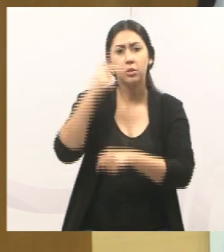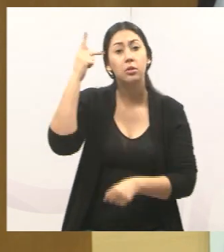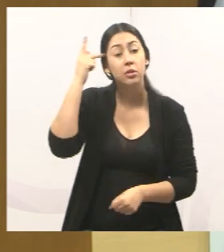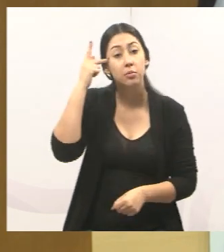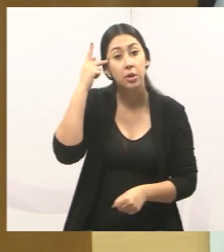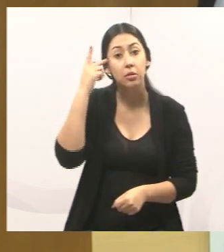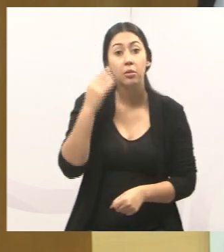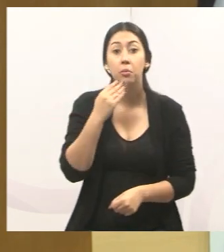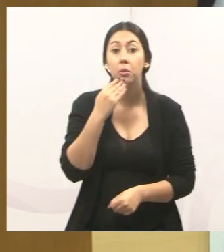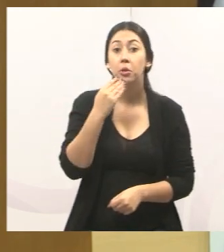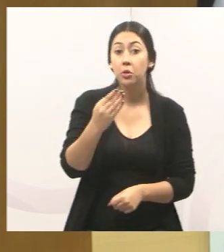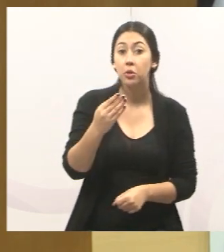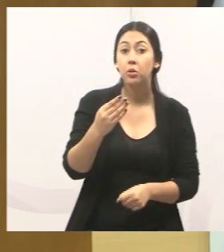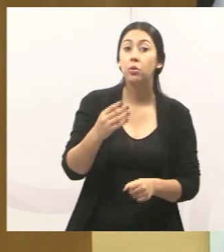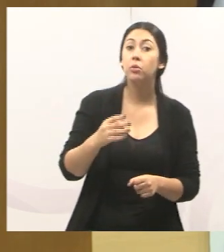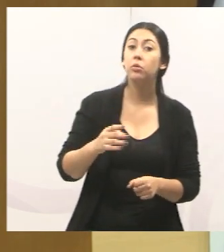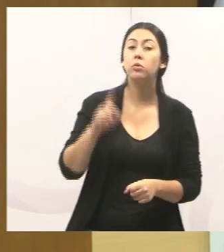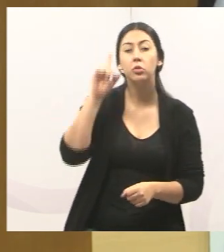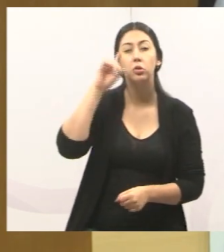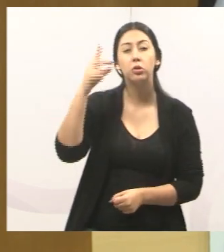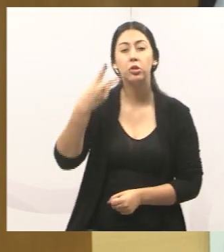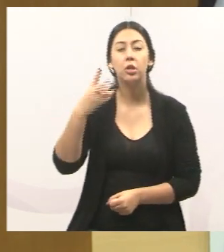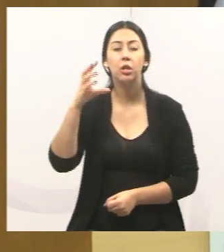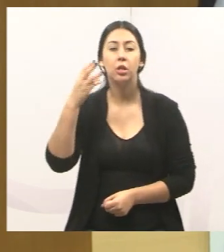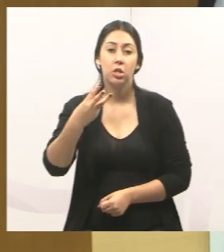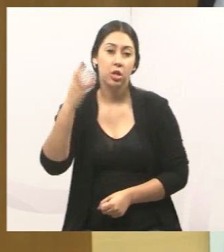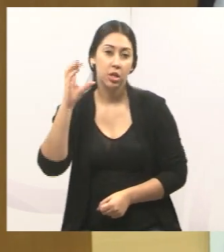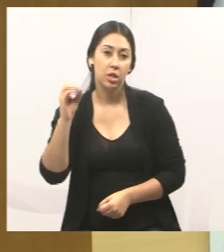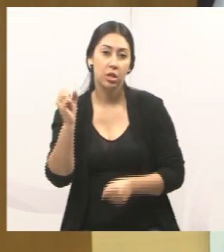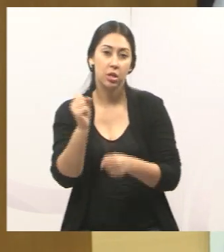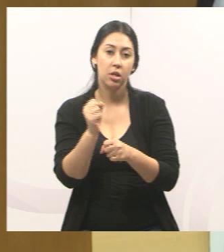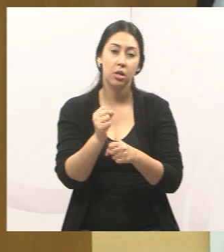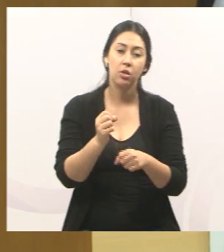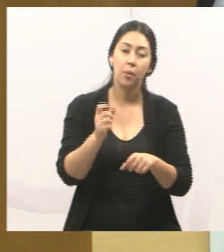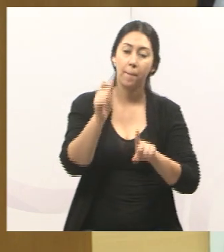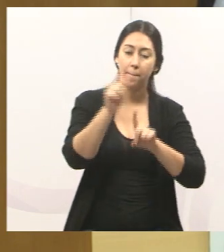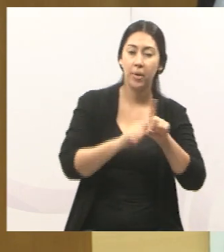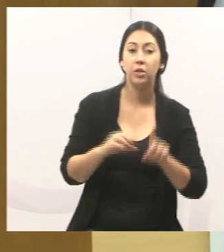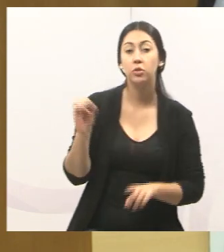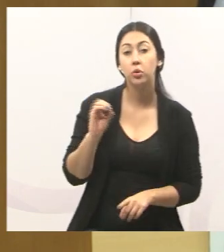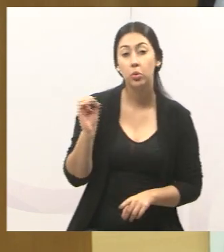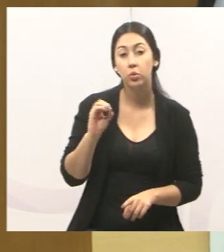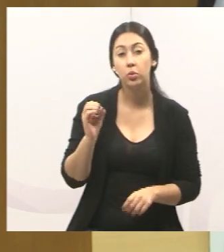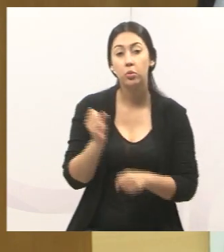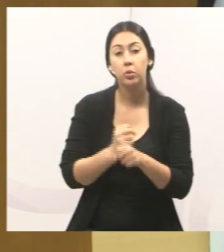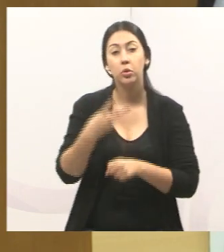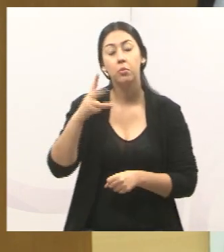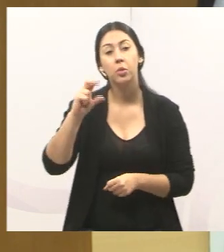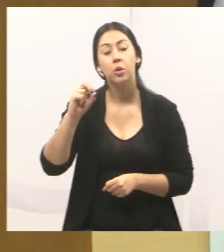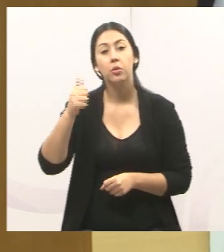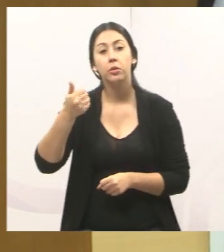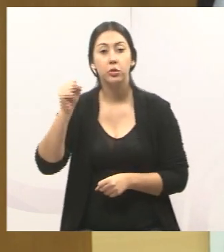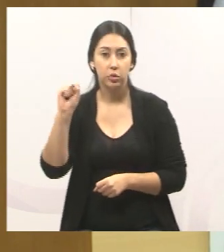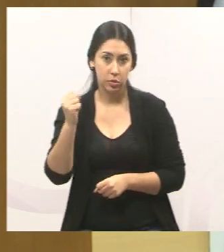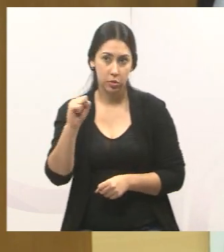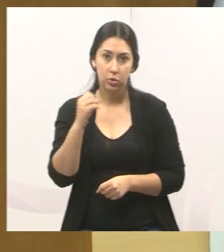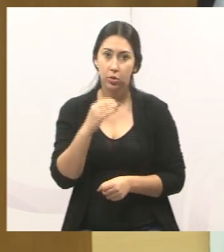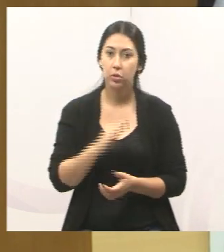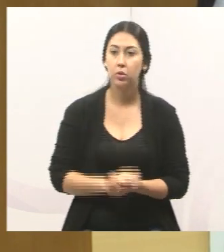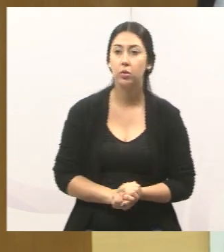parecer em 30 de outubro de 2018 pela procuradora Renata sextare, passando o prazo